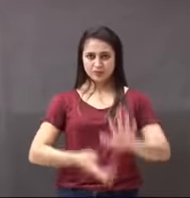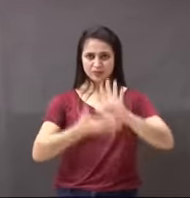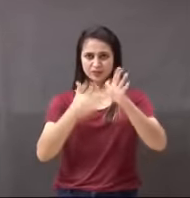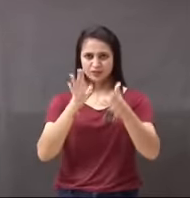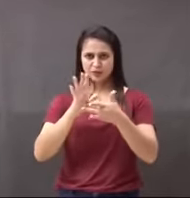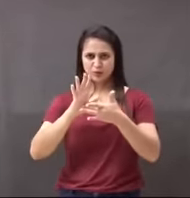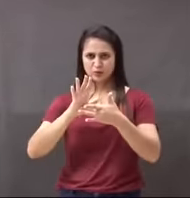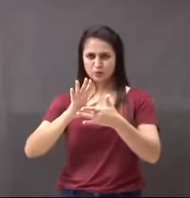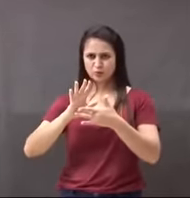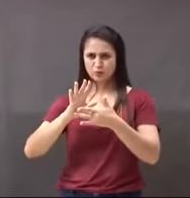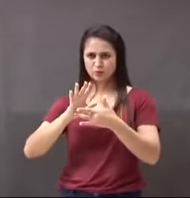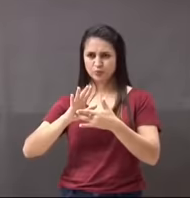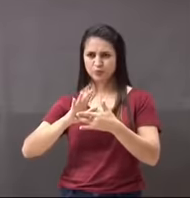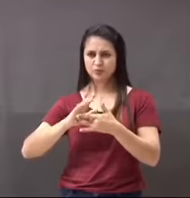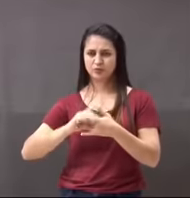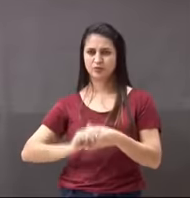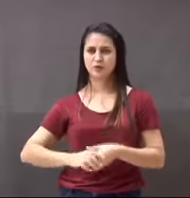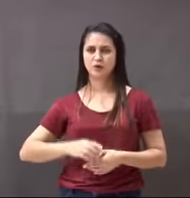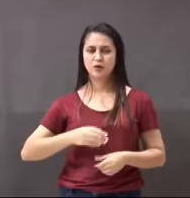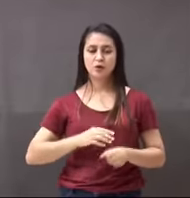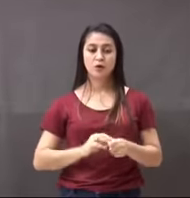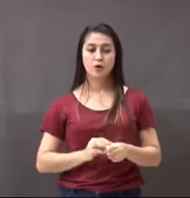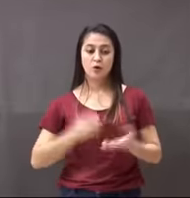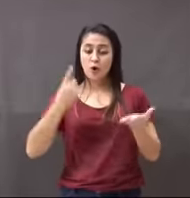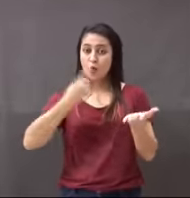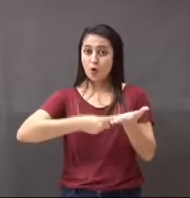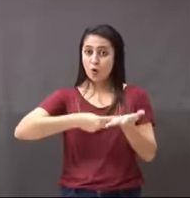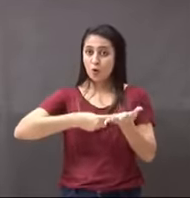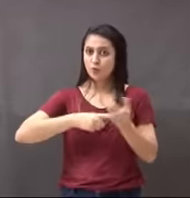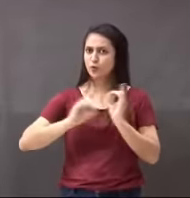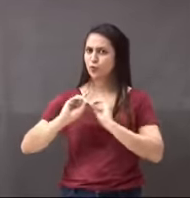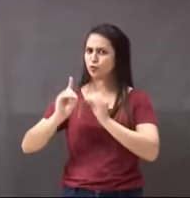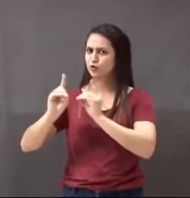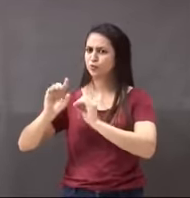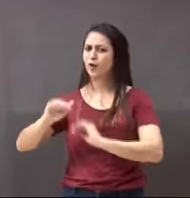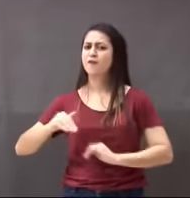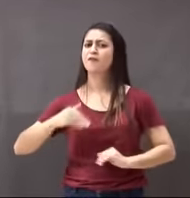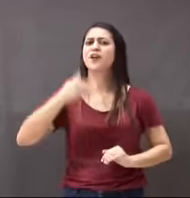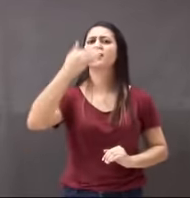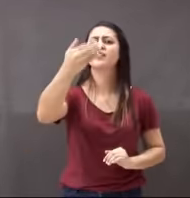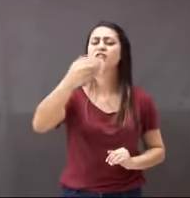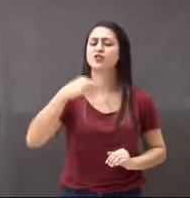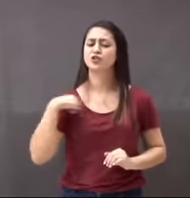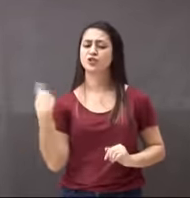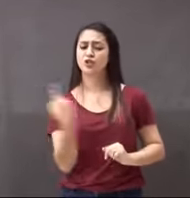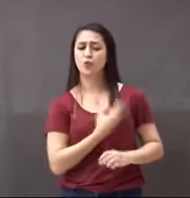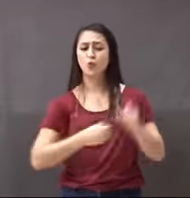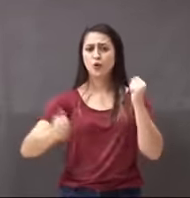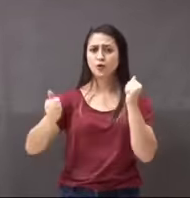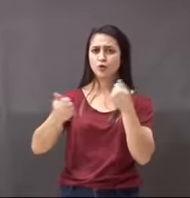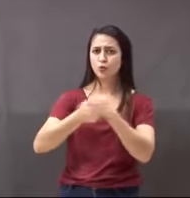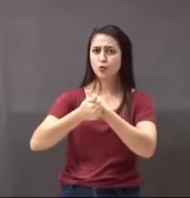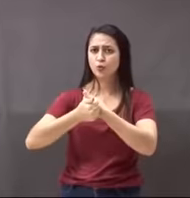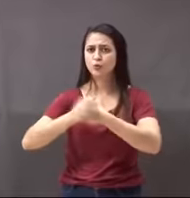Jesus tinha combinado com os discípulos: olha, vão na frente que eu encontro vocês do outro lado.